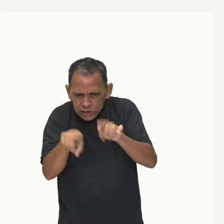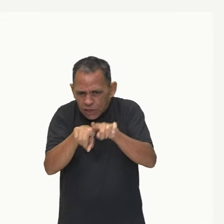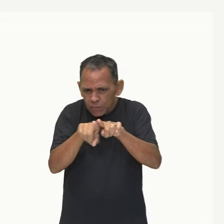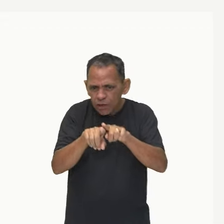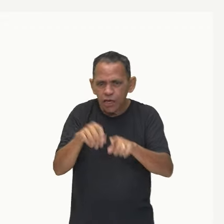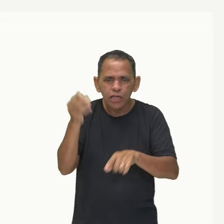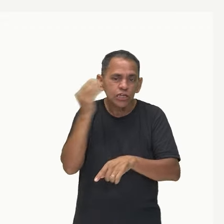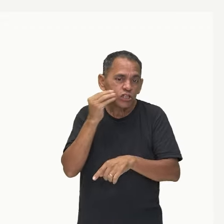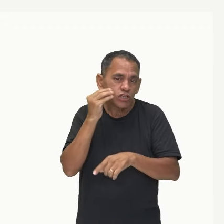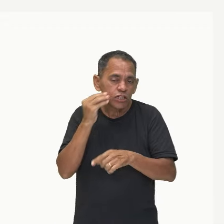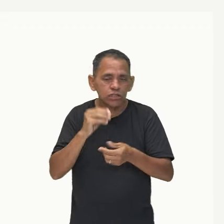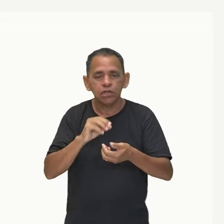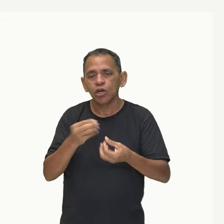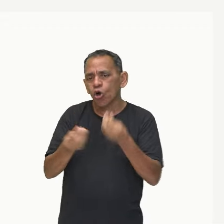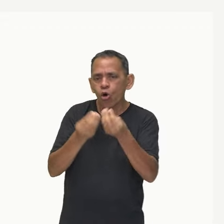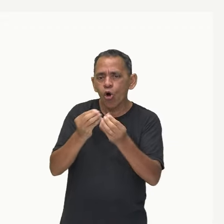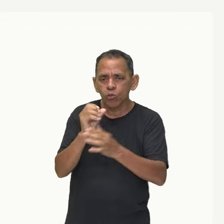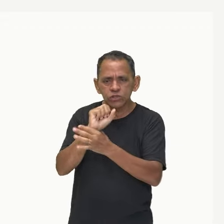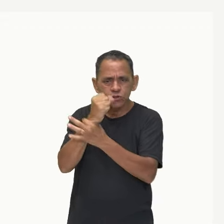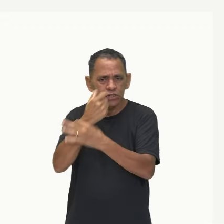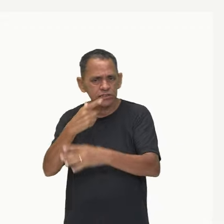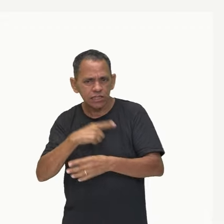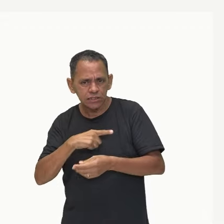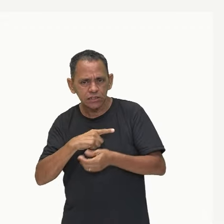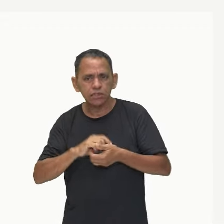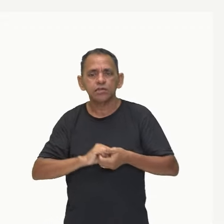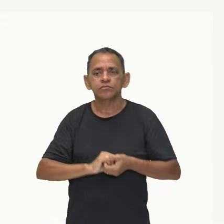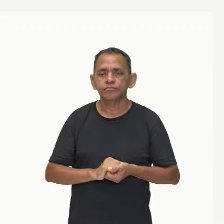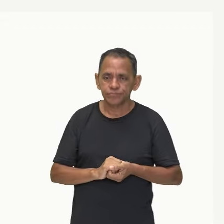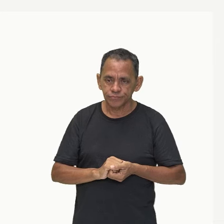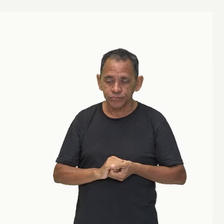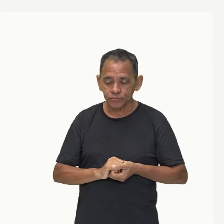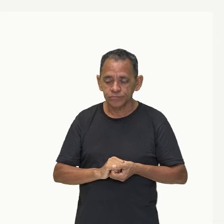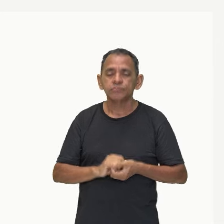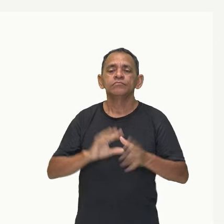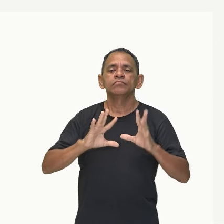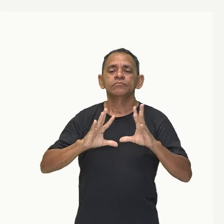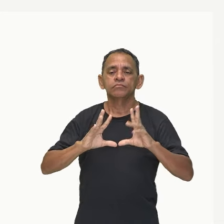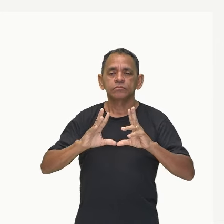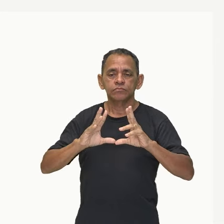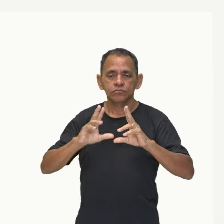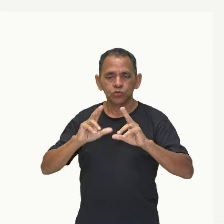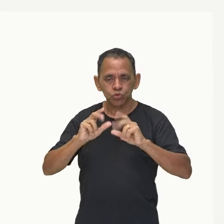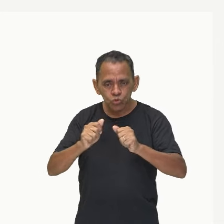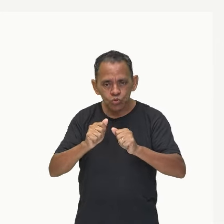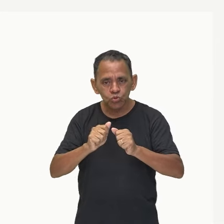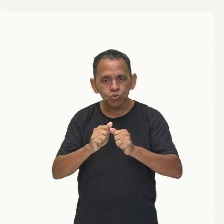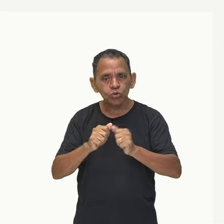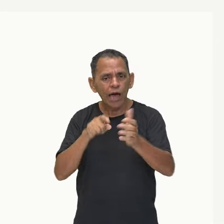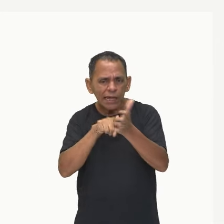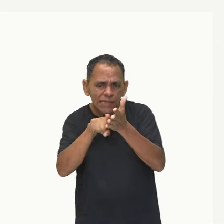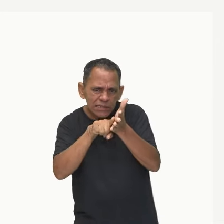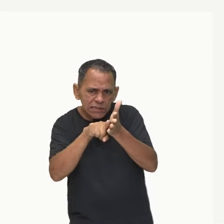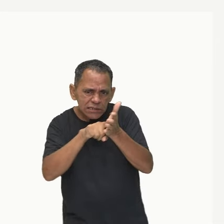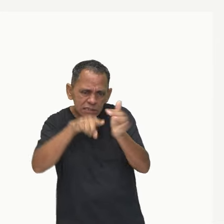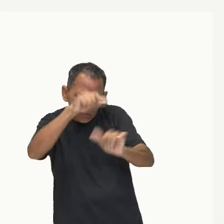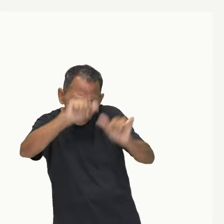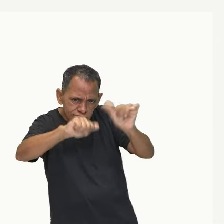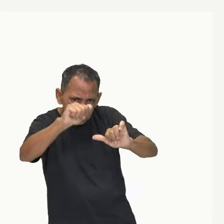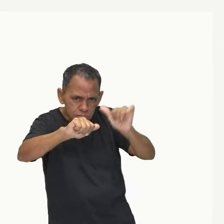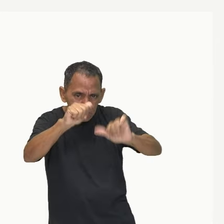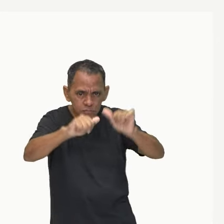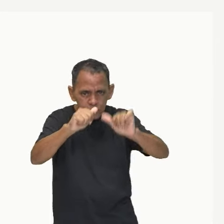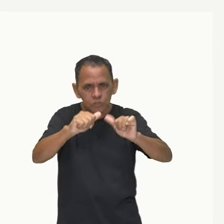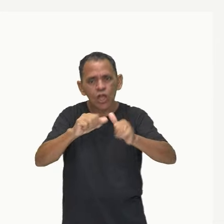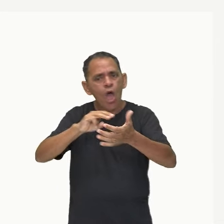uma forma de preservar esse meio ambiente. Tudo isso aí, através de análises e métodos, é o que nós